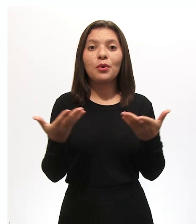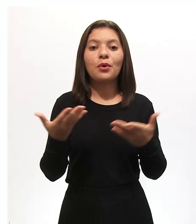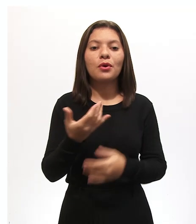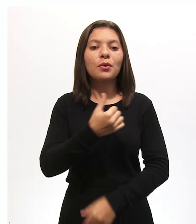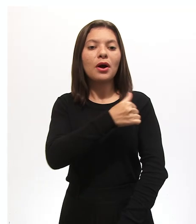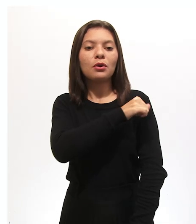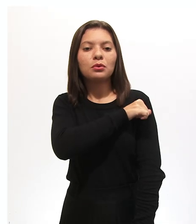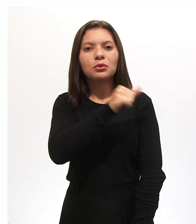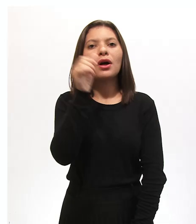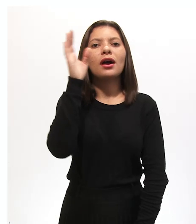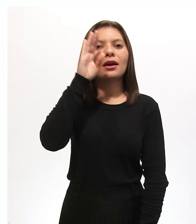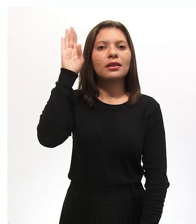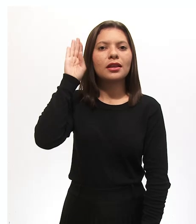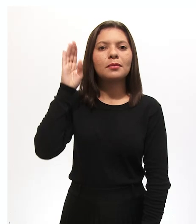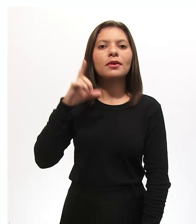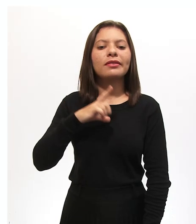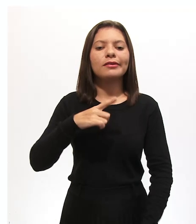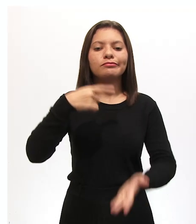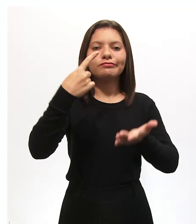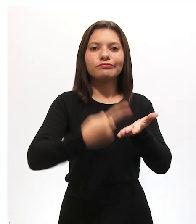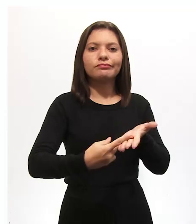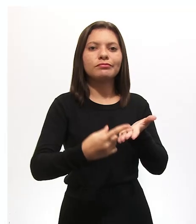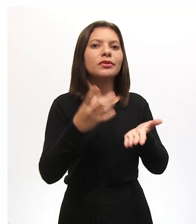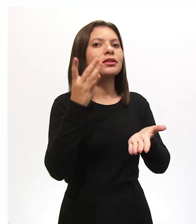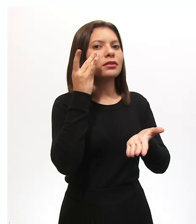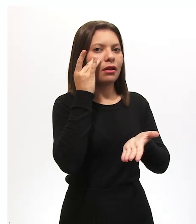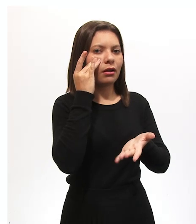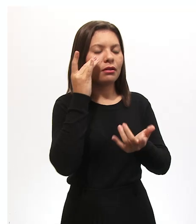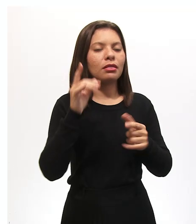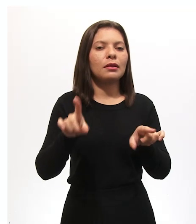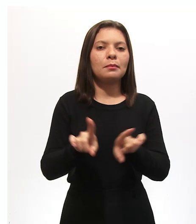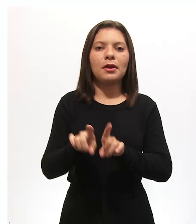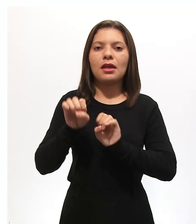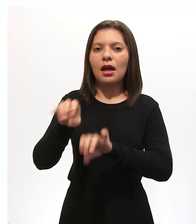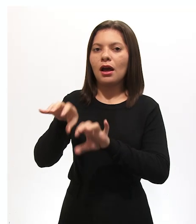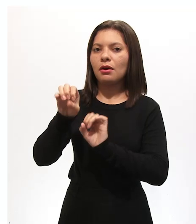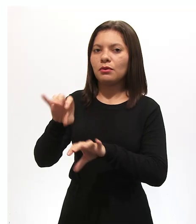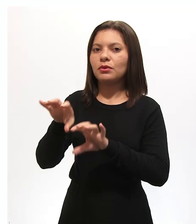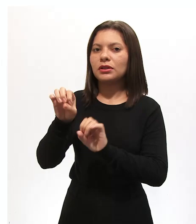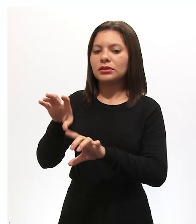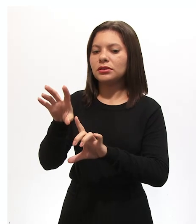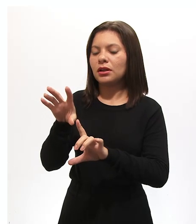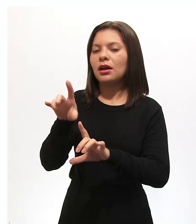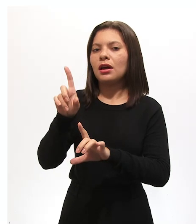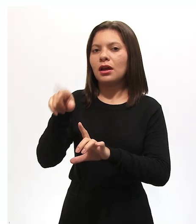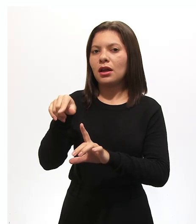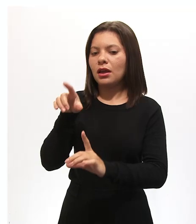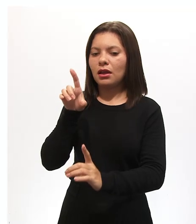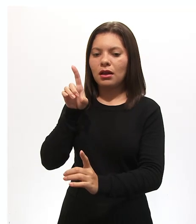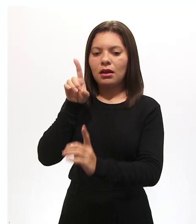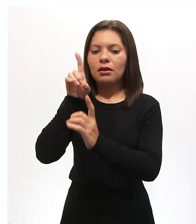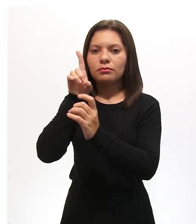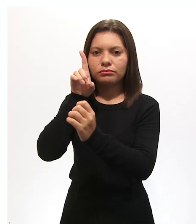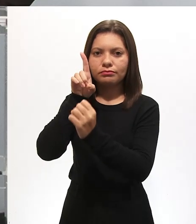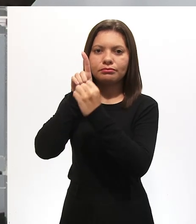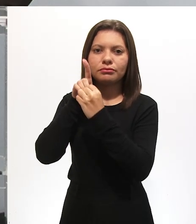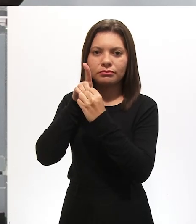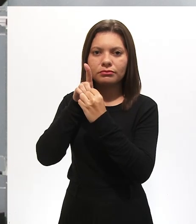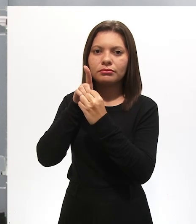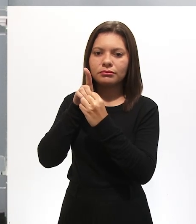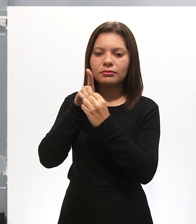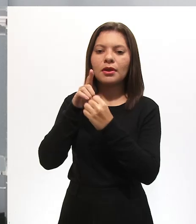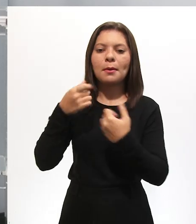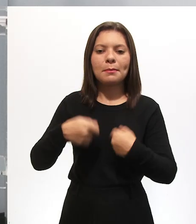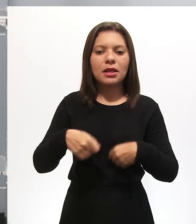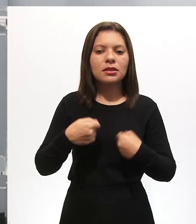compromissos presenciais e aulas ao vivo agendadas. Então, vai ter lá um cronogramazinho que o